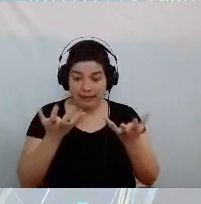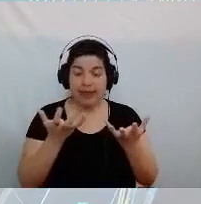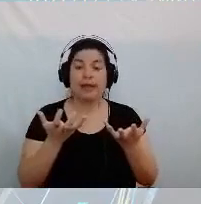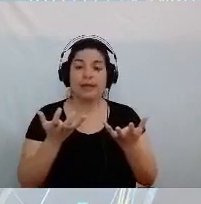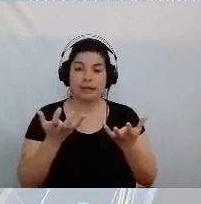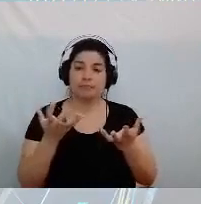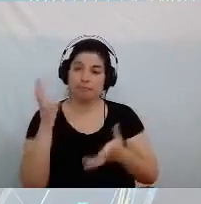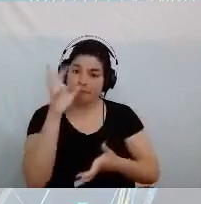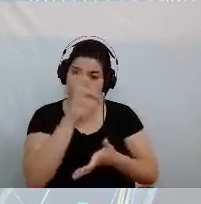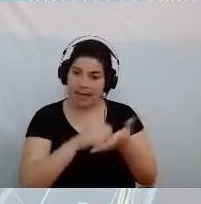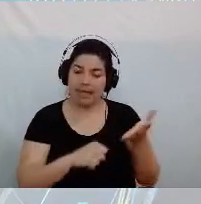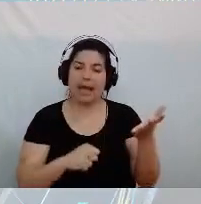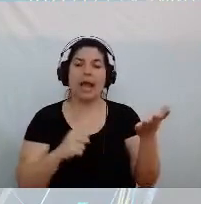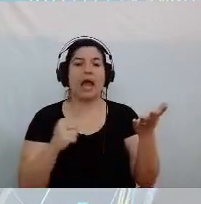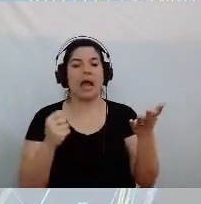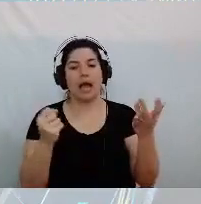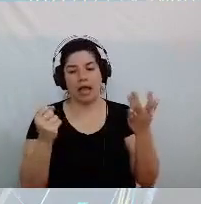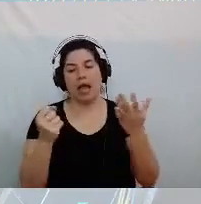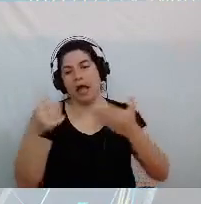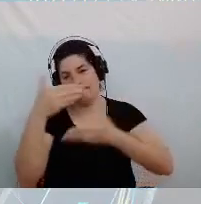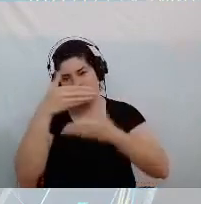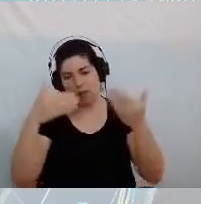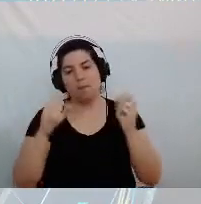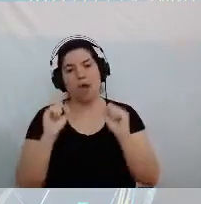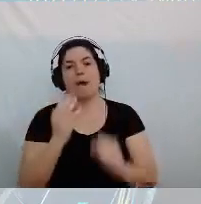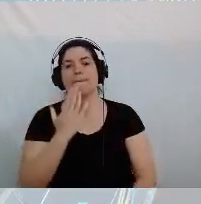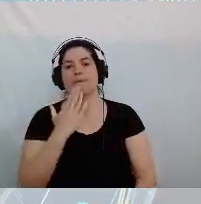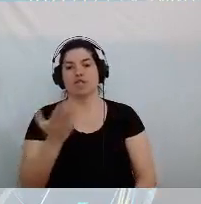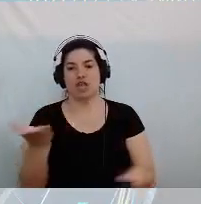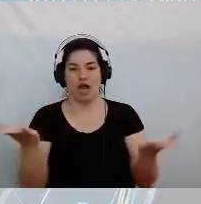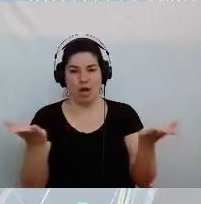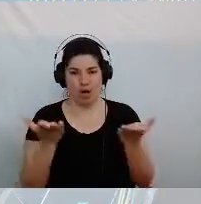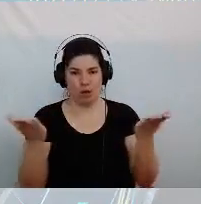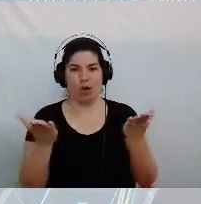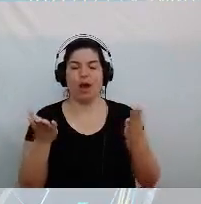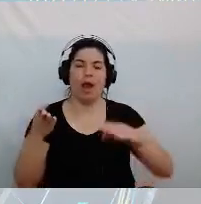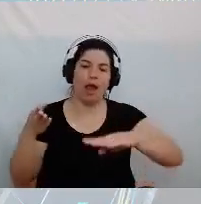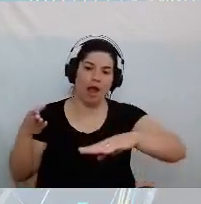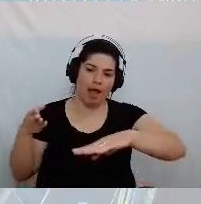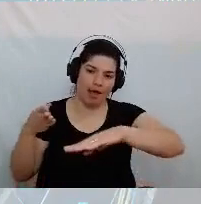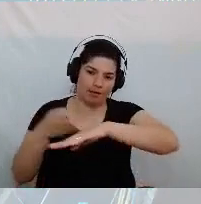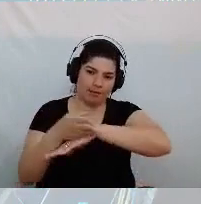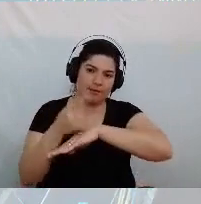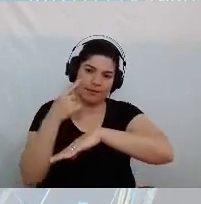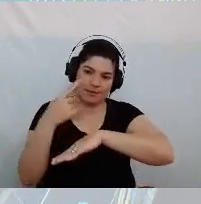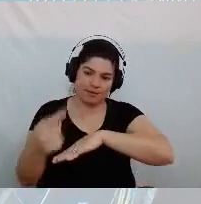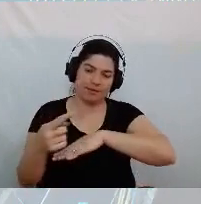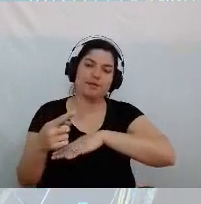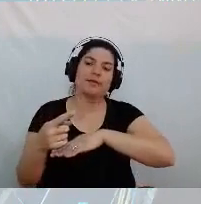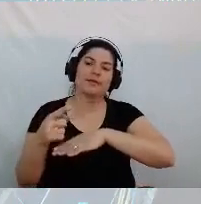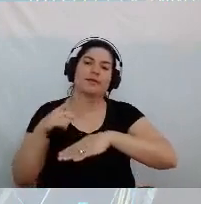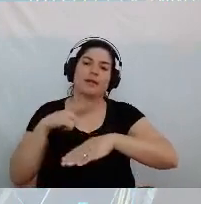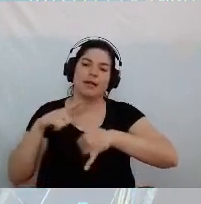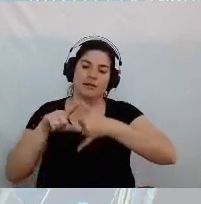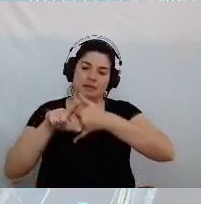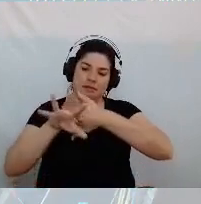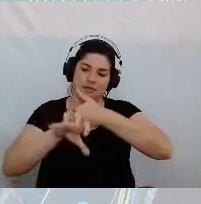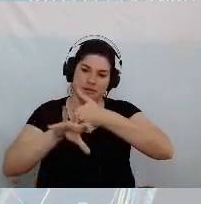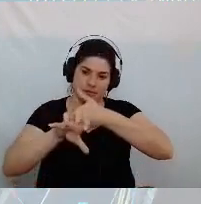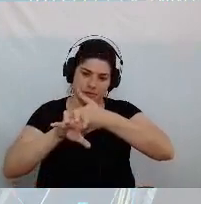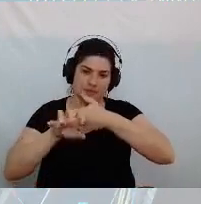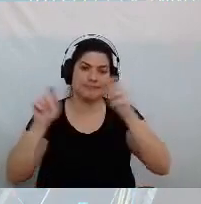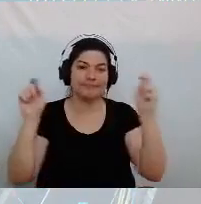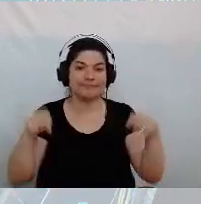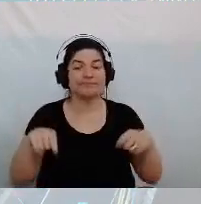buscar eh por essa apresentação você pode solicitar agora mesmo acessando aí o o o endereço que tá especificado no QR Code